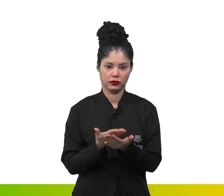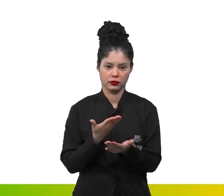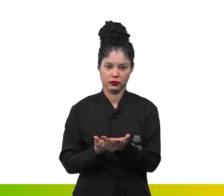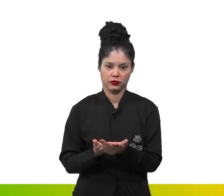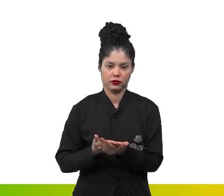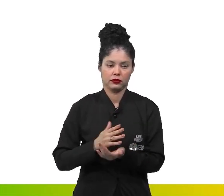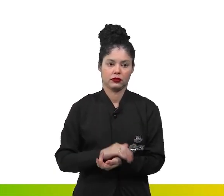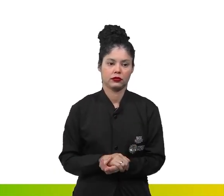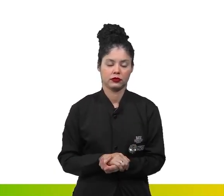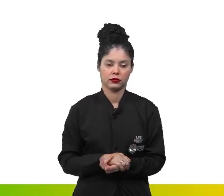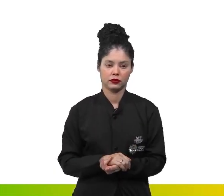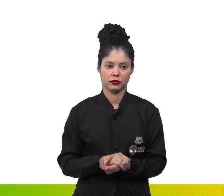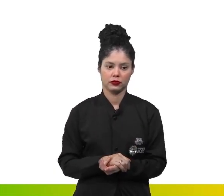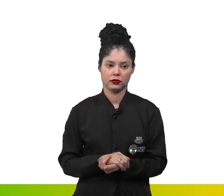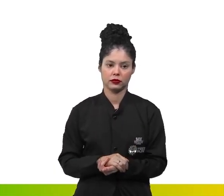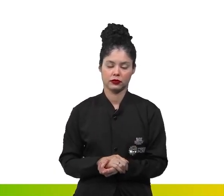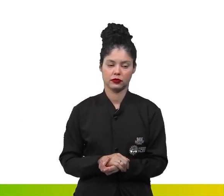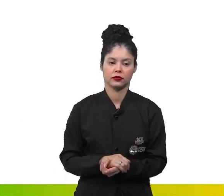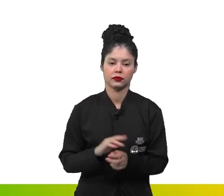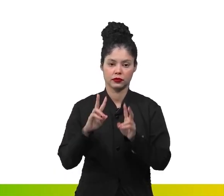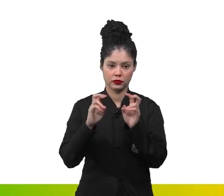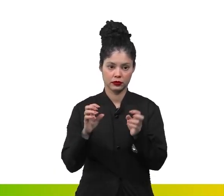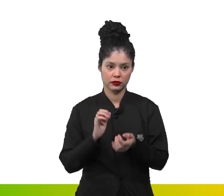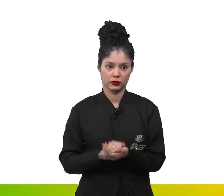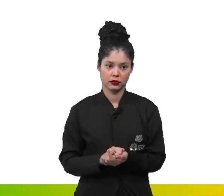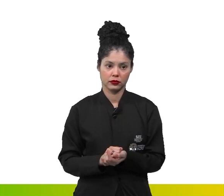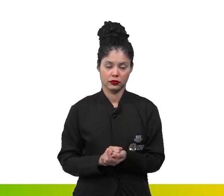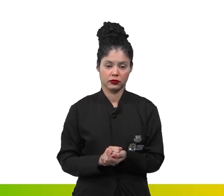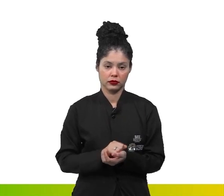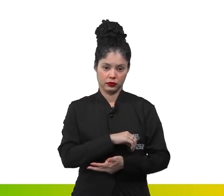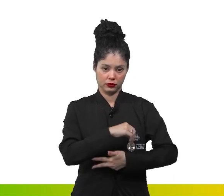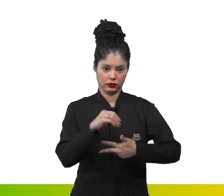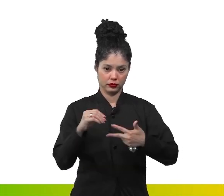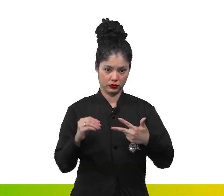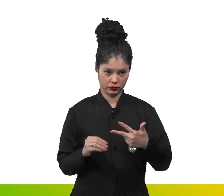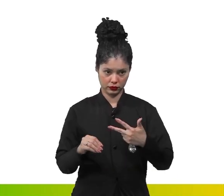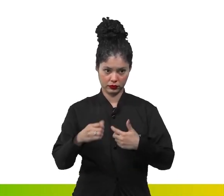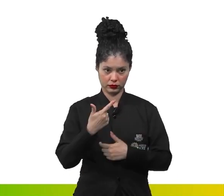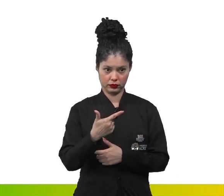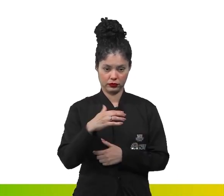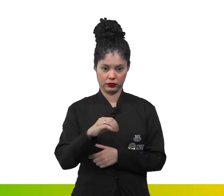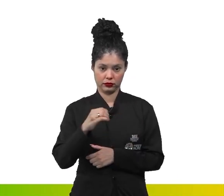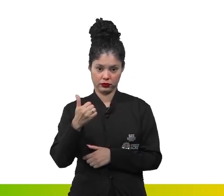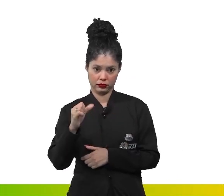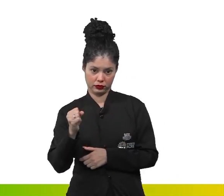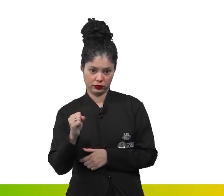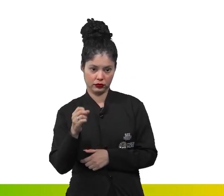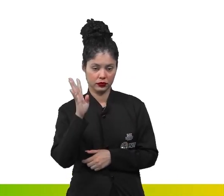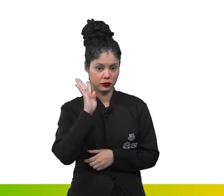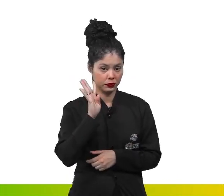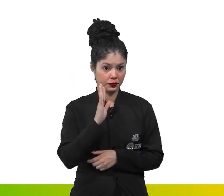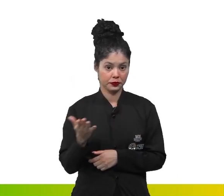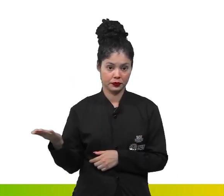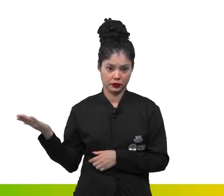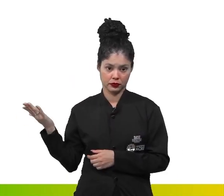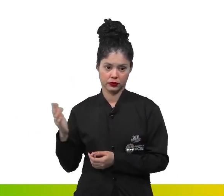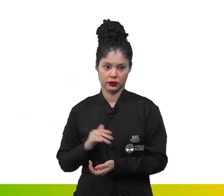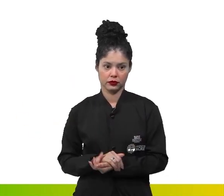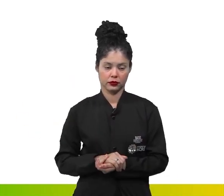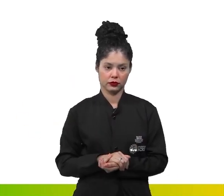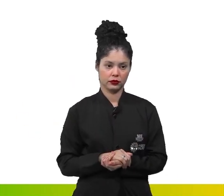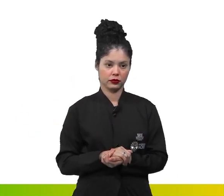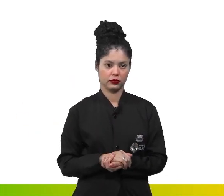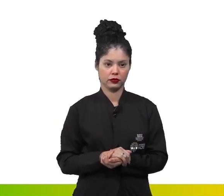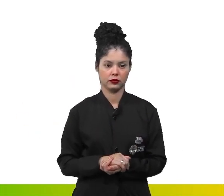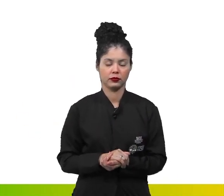na aula, como eu disse, com o mesmo tema. Essa é uma questão do Enem lá de 2018 e olha que interessante, ela